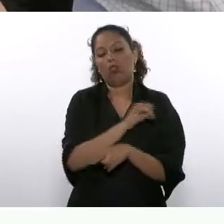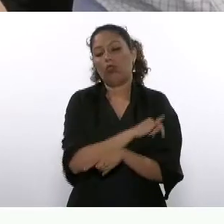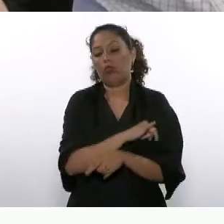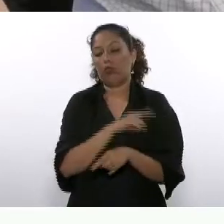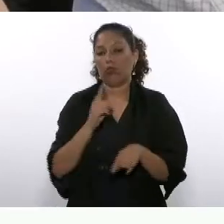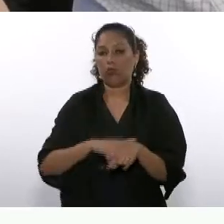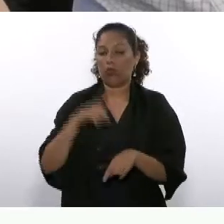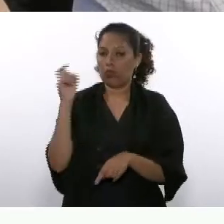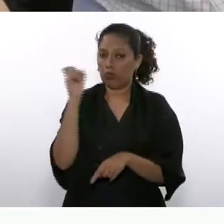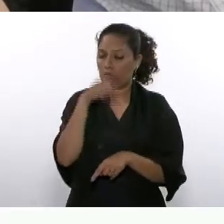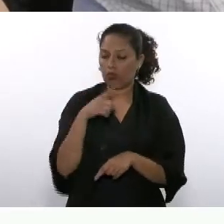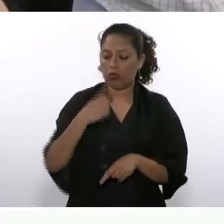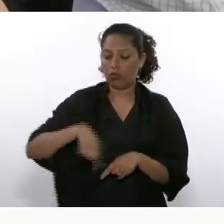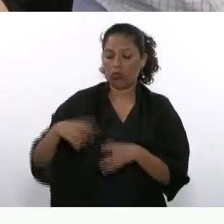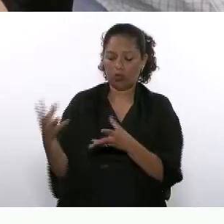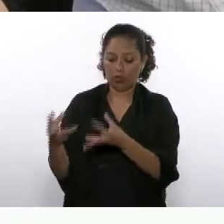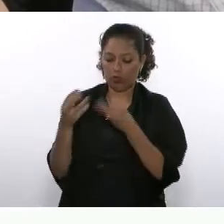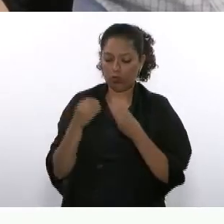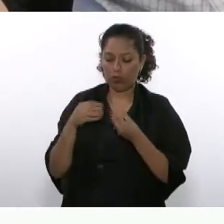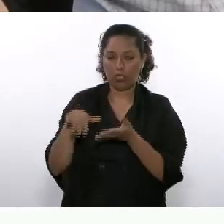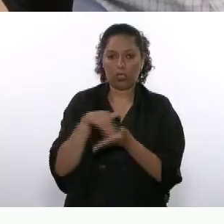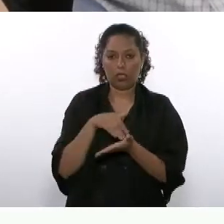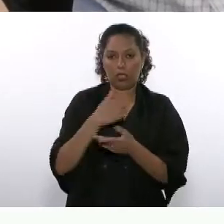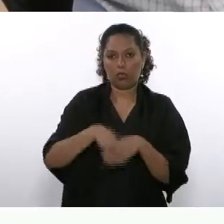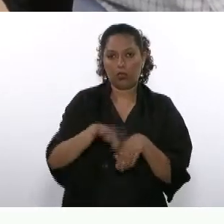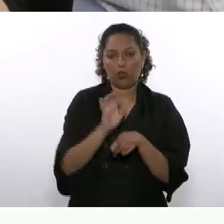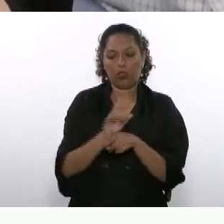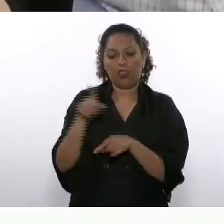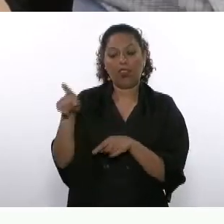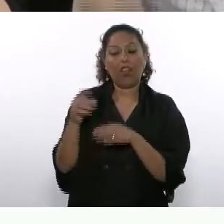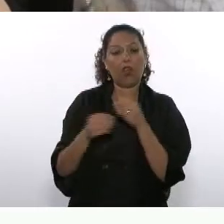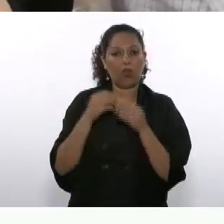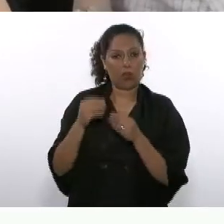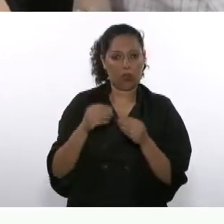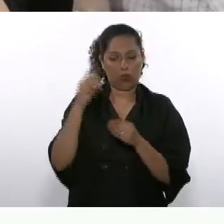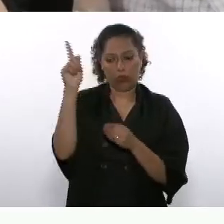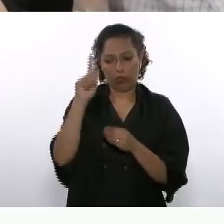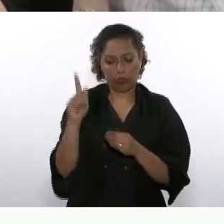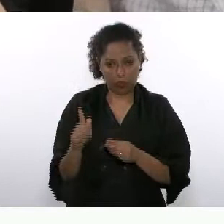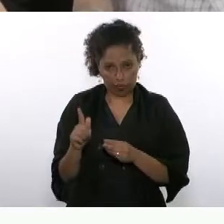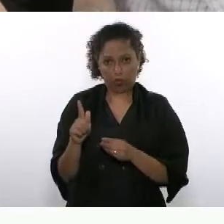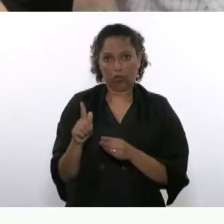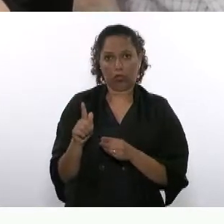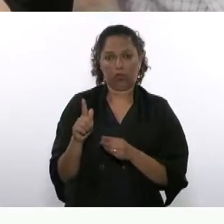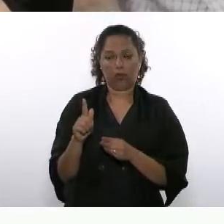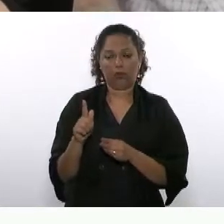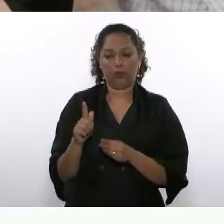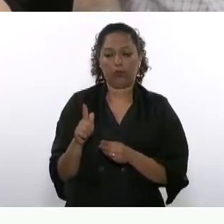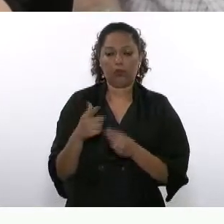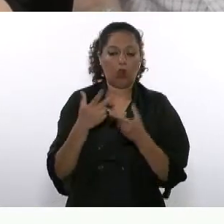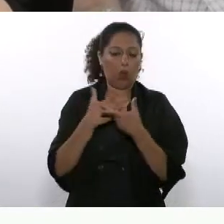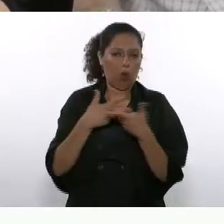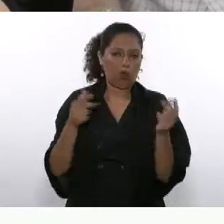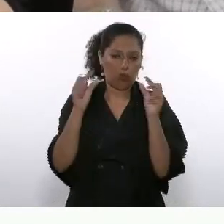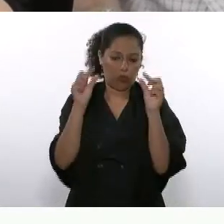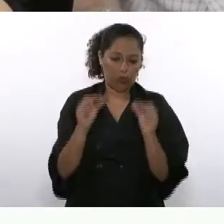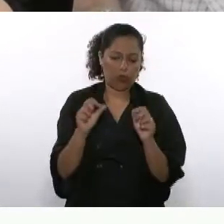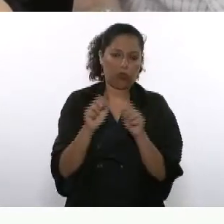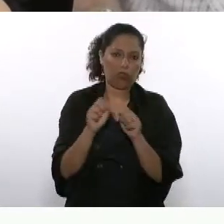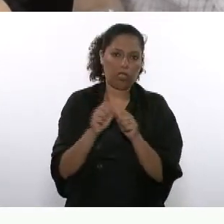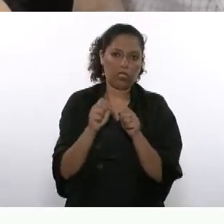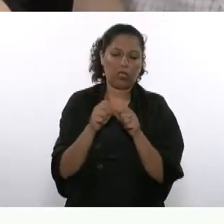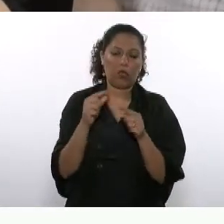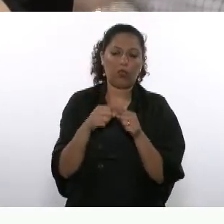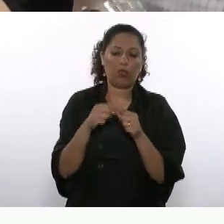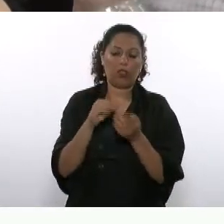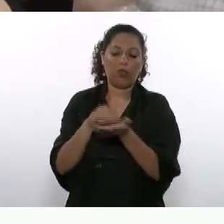ruim. Então, quando a gente pegou a Secretaria de Estado, ela era uma gestora da própria Secretaria. Poucas ações eram feitas em função da